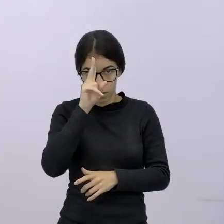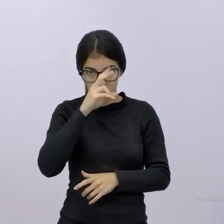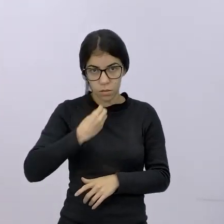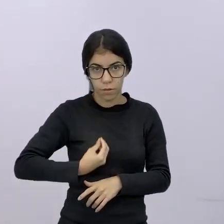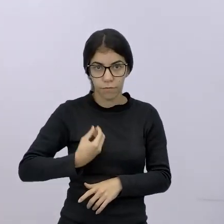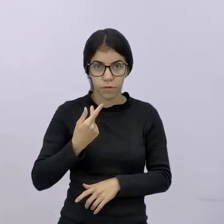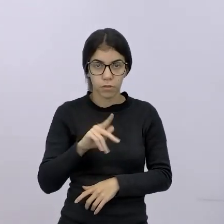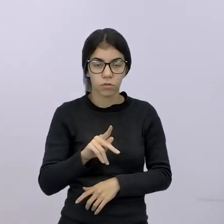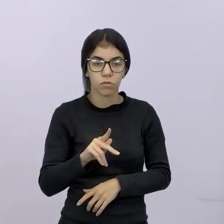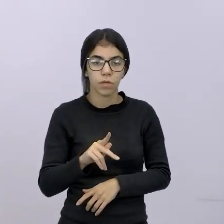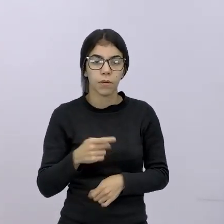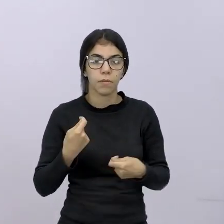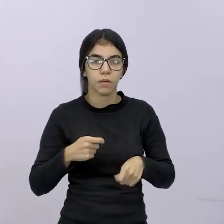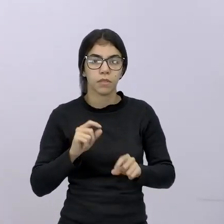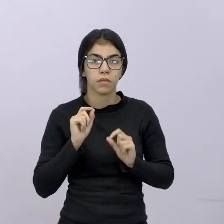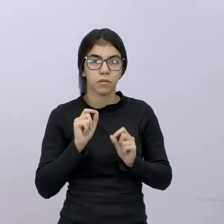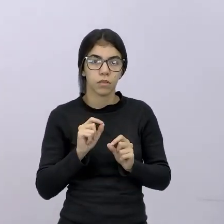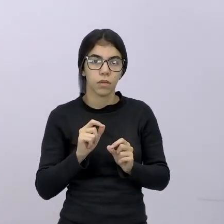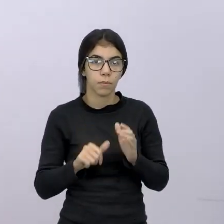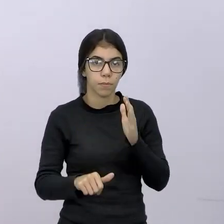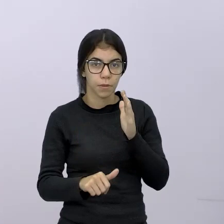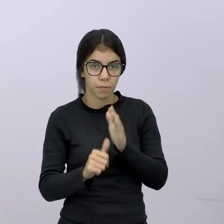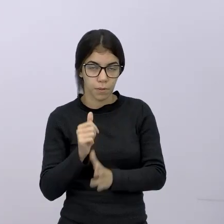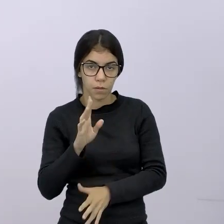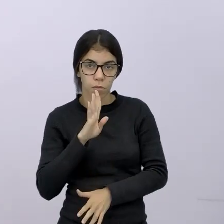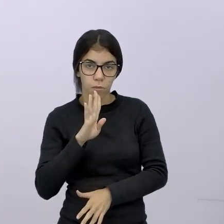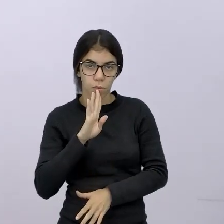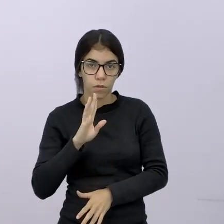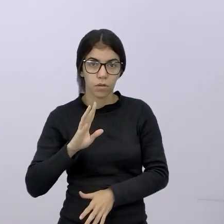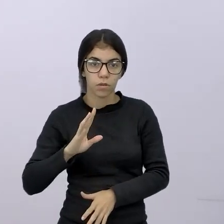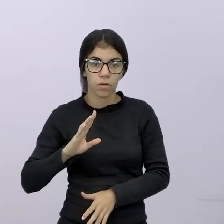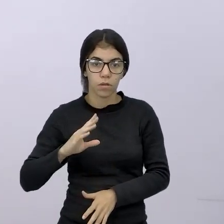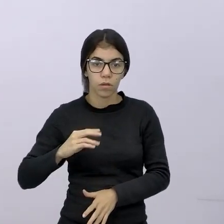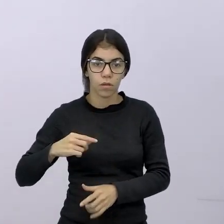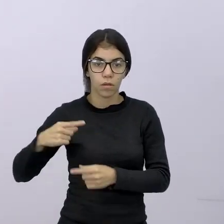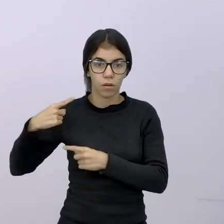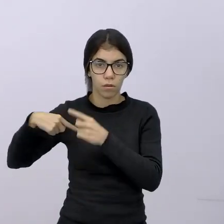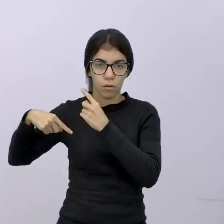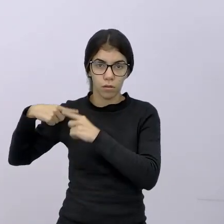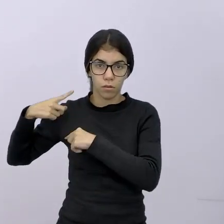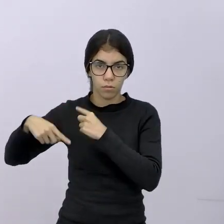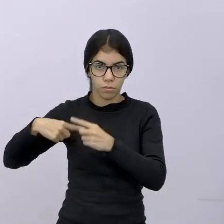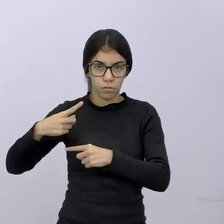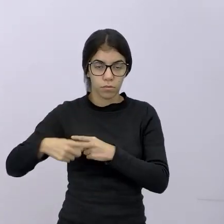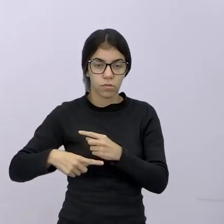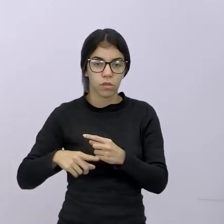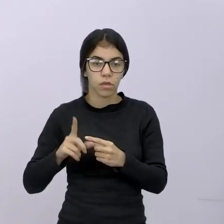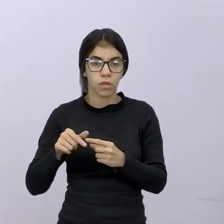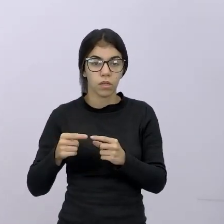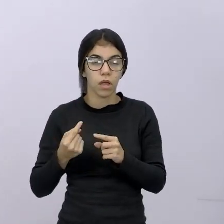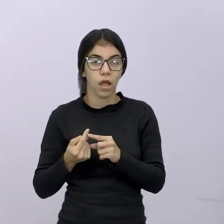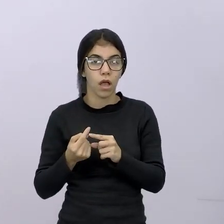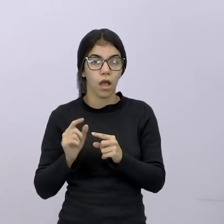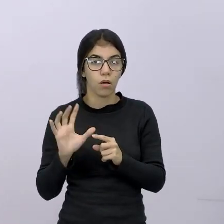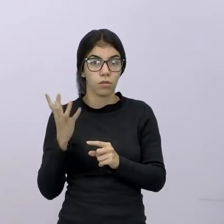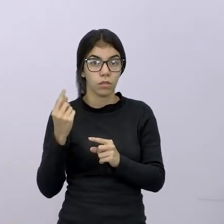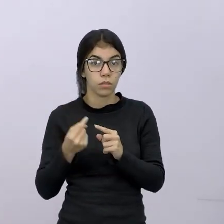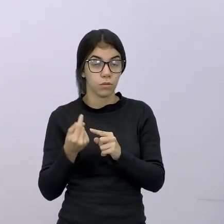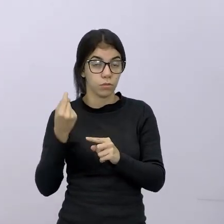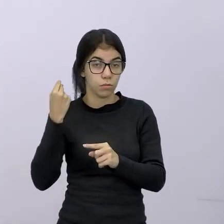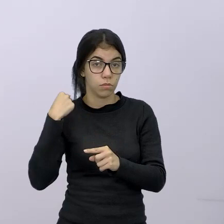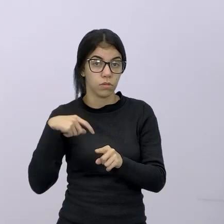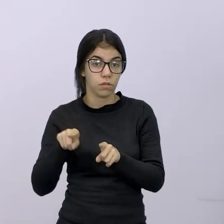sobre algo, você precisa conhecer a sua origem. E a origem está no passado por uma questão lógica